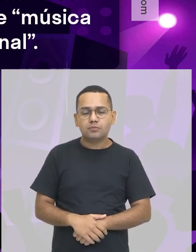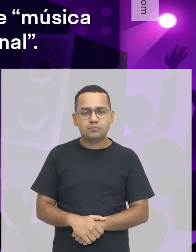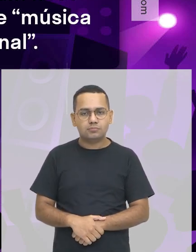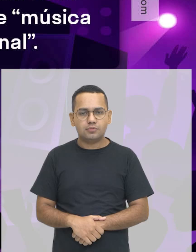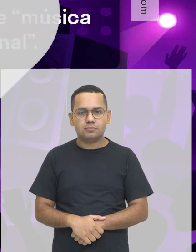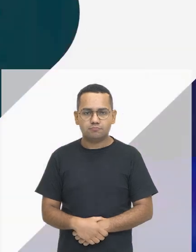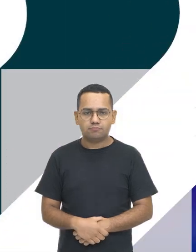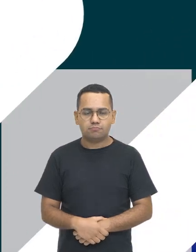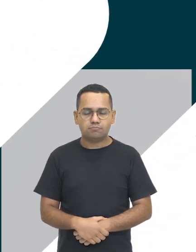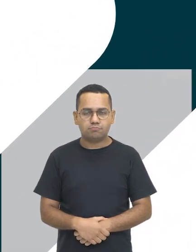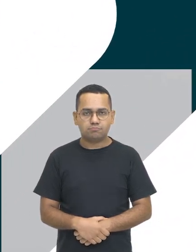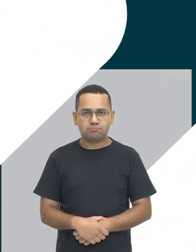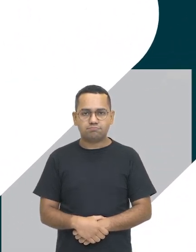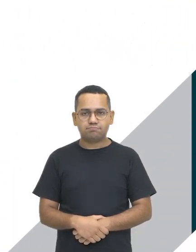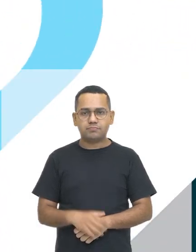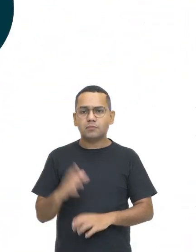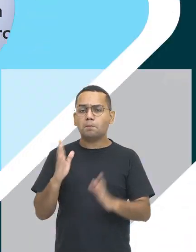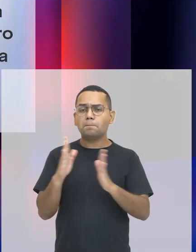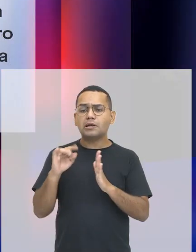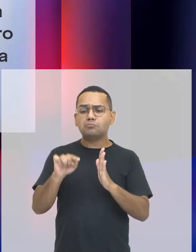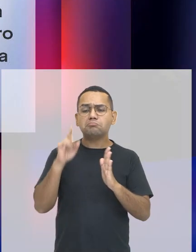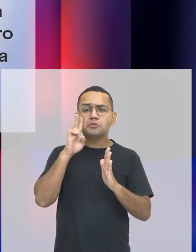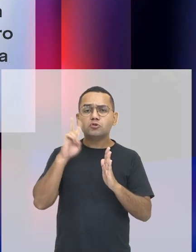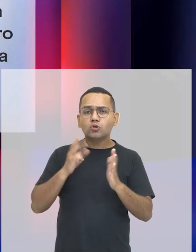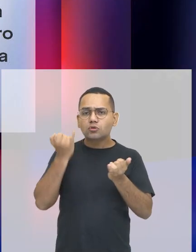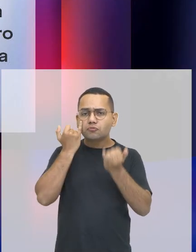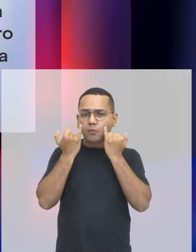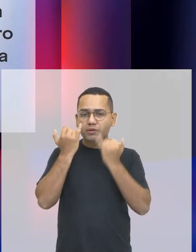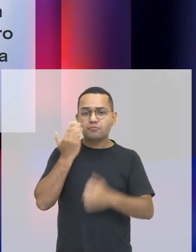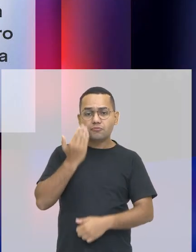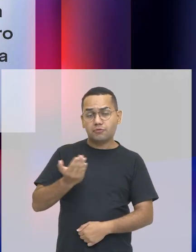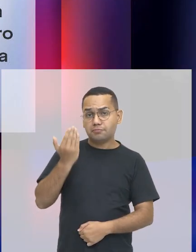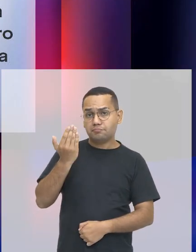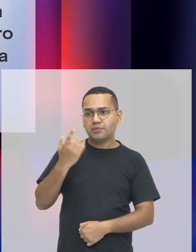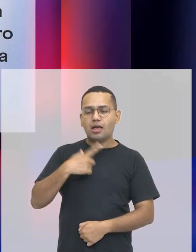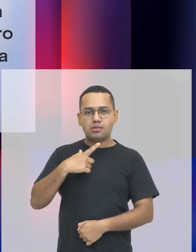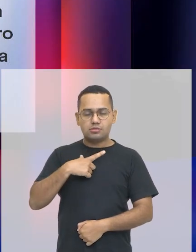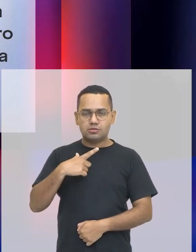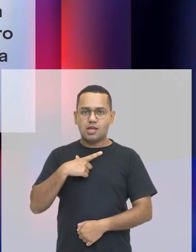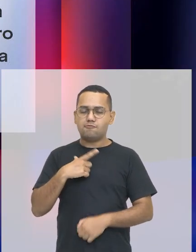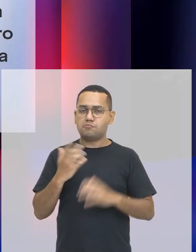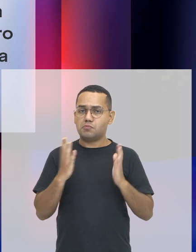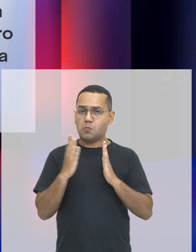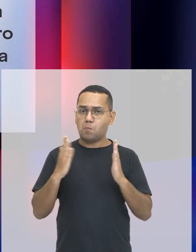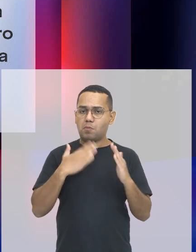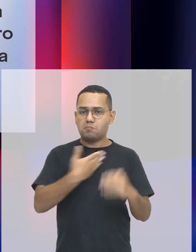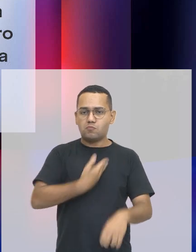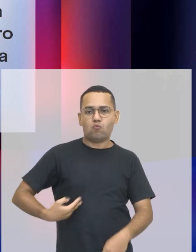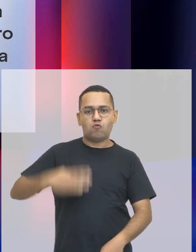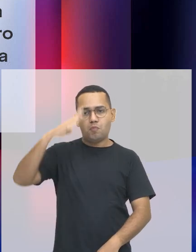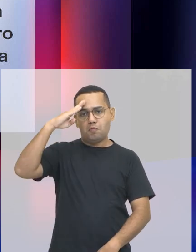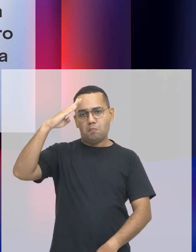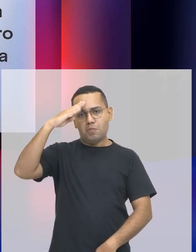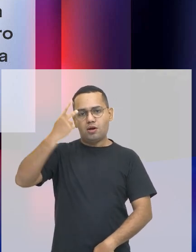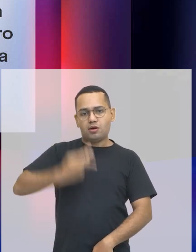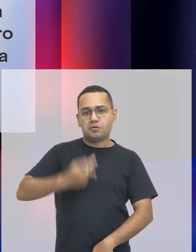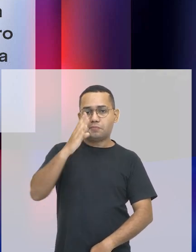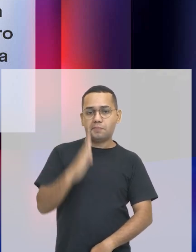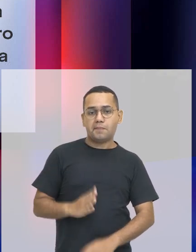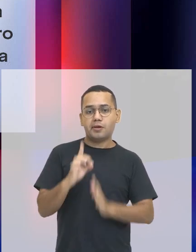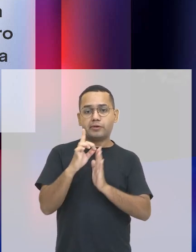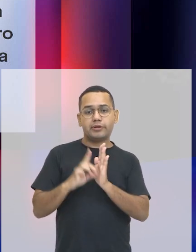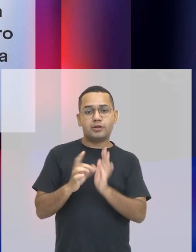música nacional. Então, surgiu durante a ditadura militar no Brasil, na década de 60, como uma